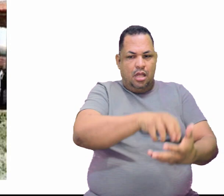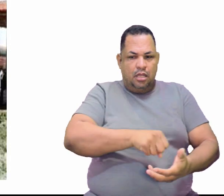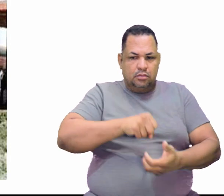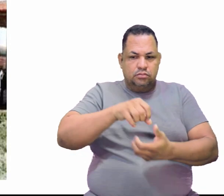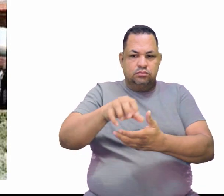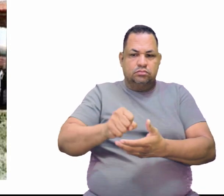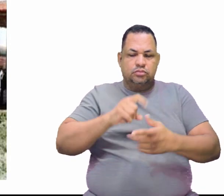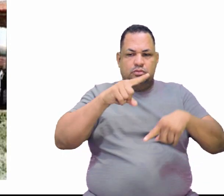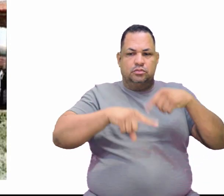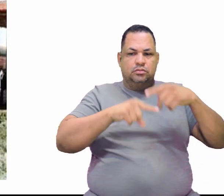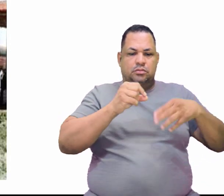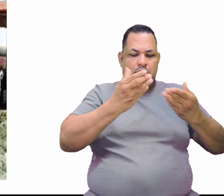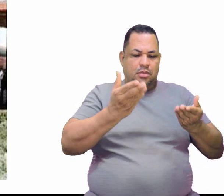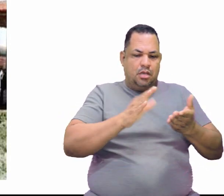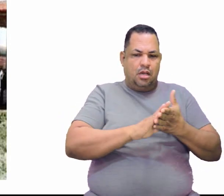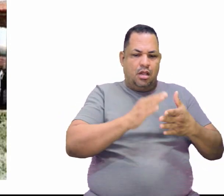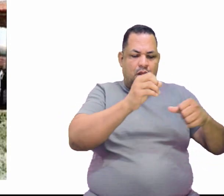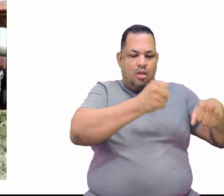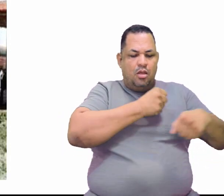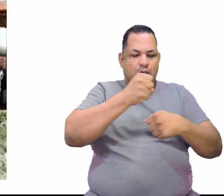mercadoria das canoas,